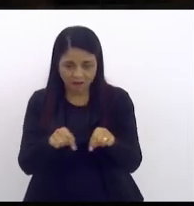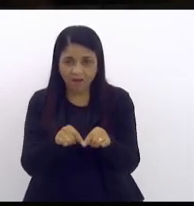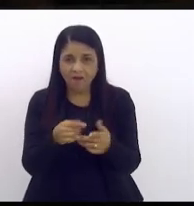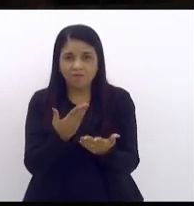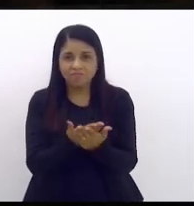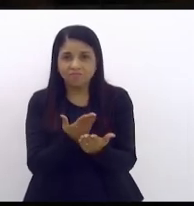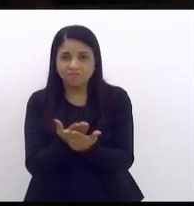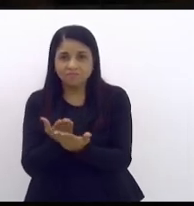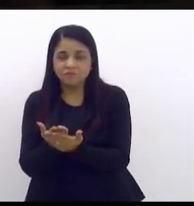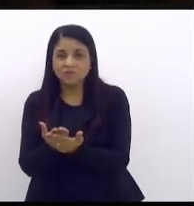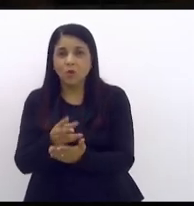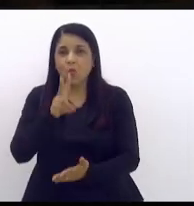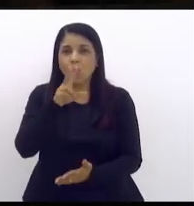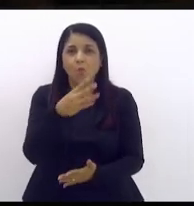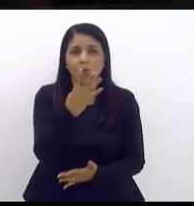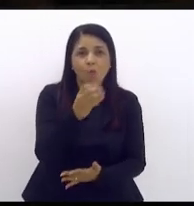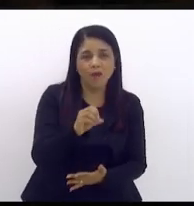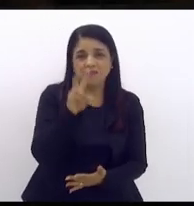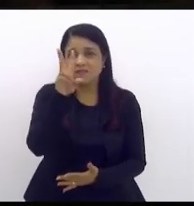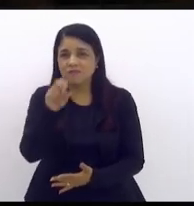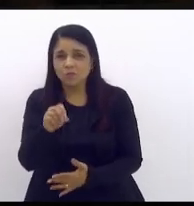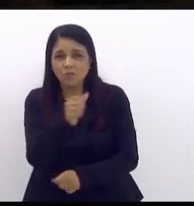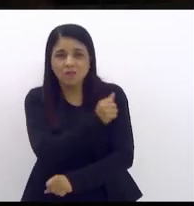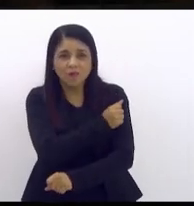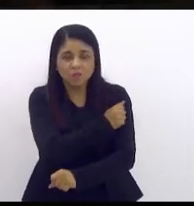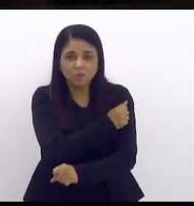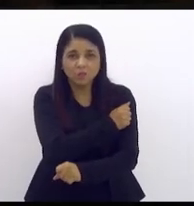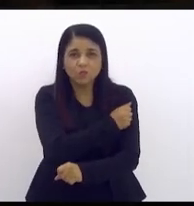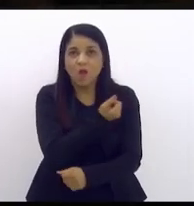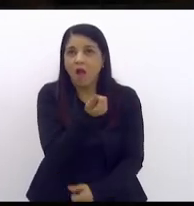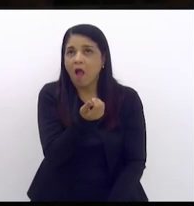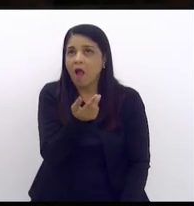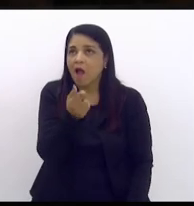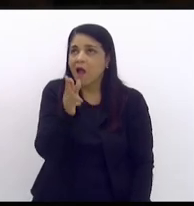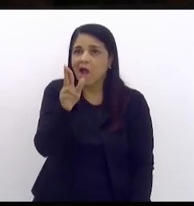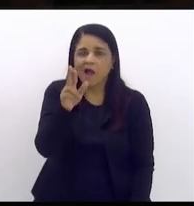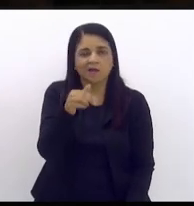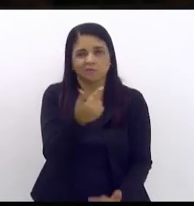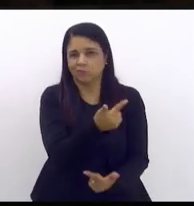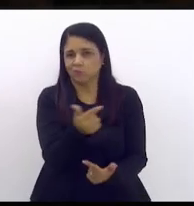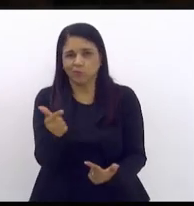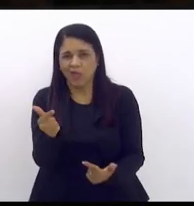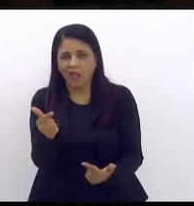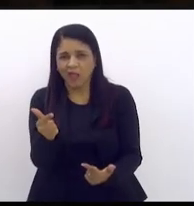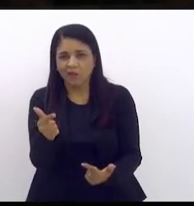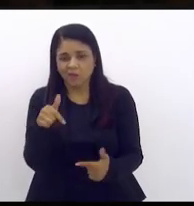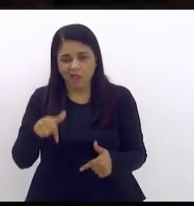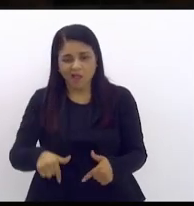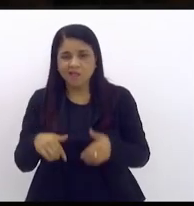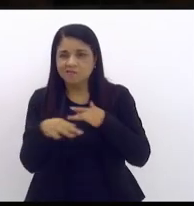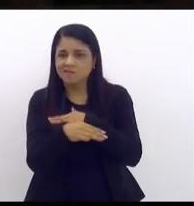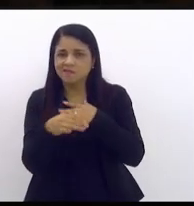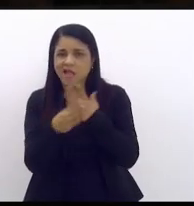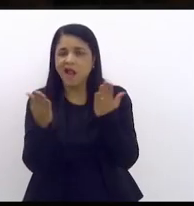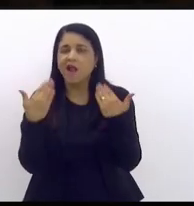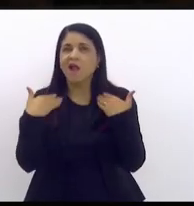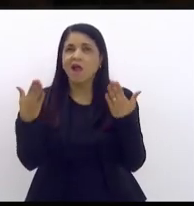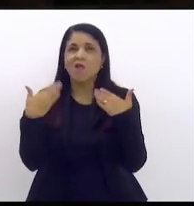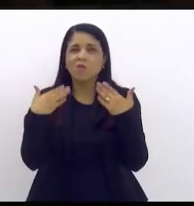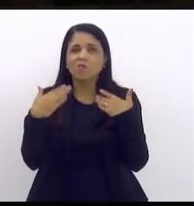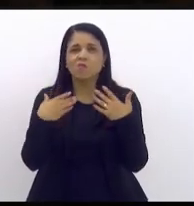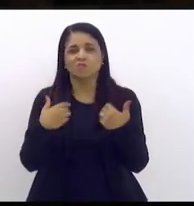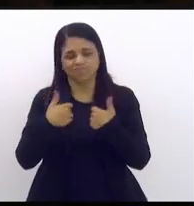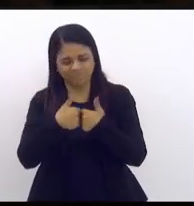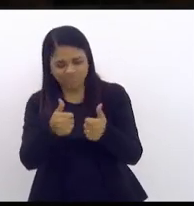porque essa é a realidade, em ilhas de calor, que são as nossas cidades, sem o ar-condicionado. Não tem como ir para o transporte público,